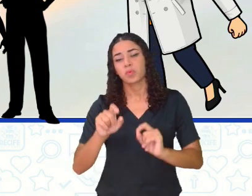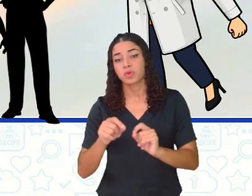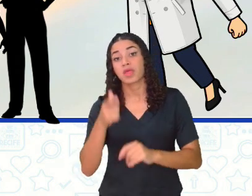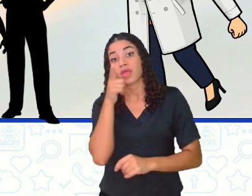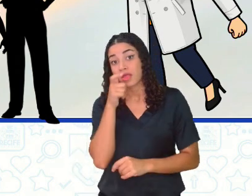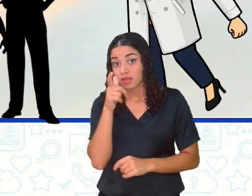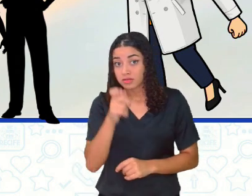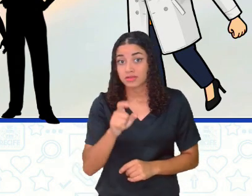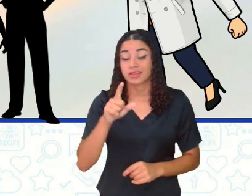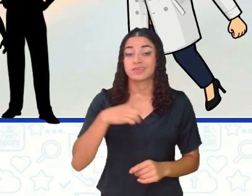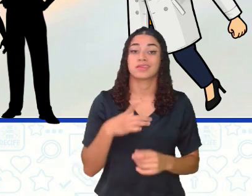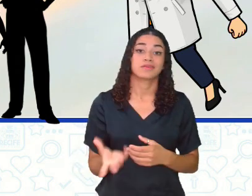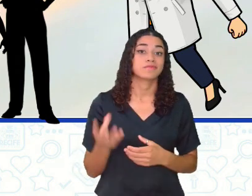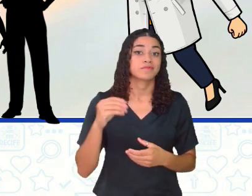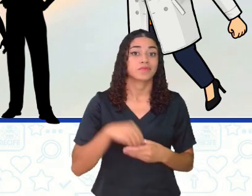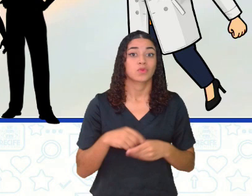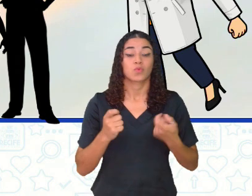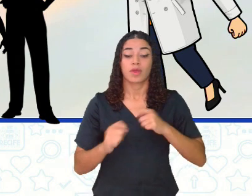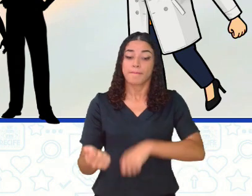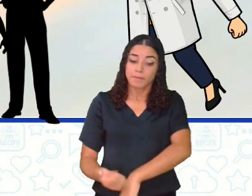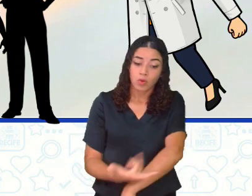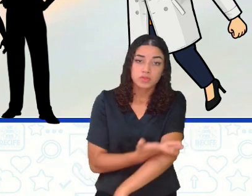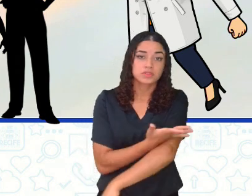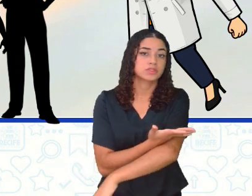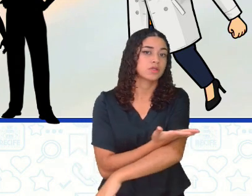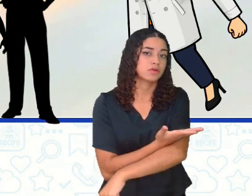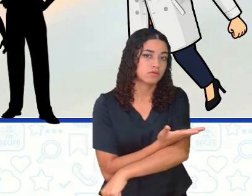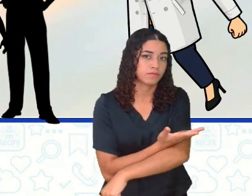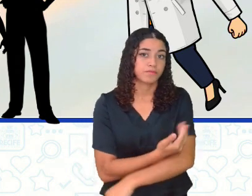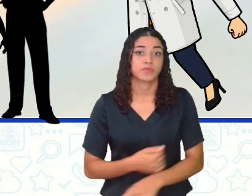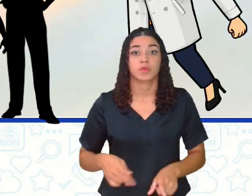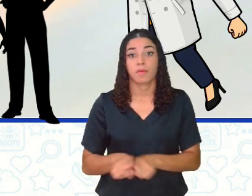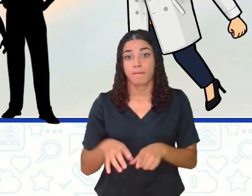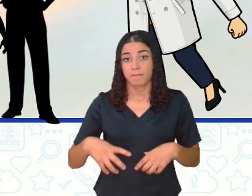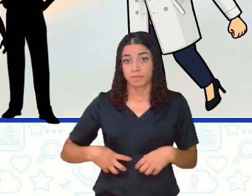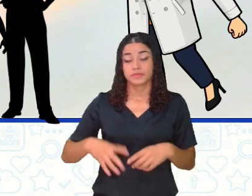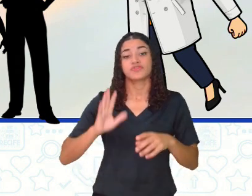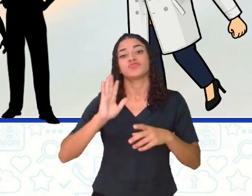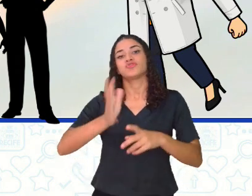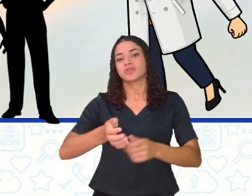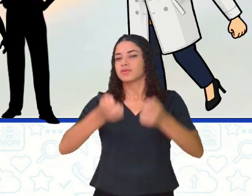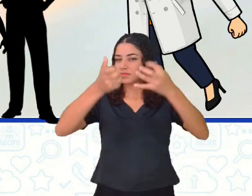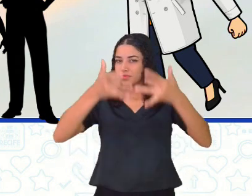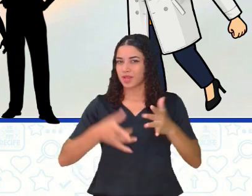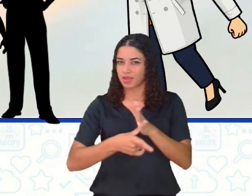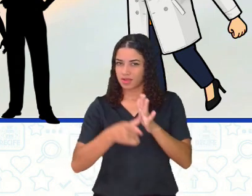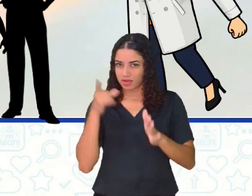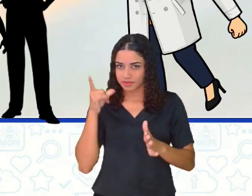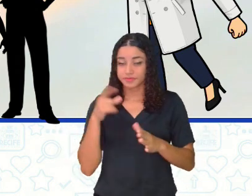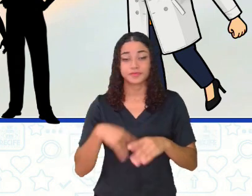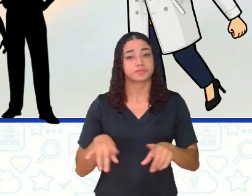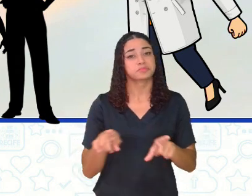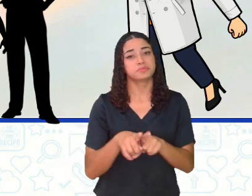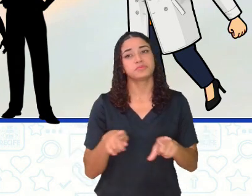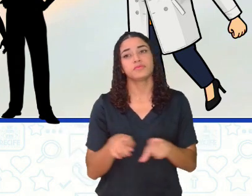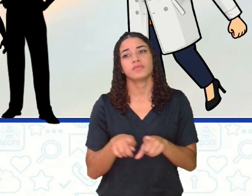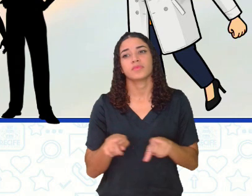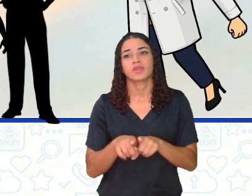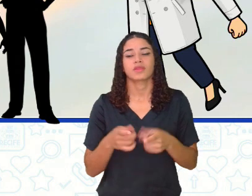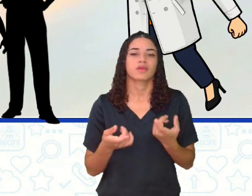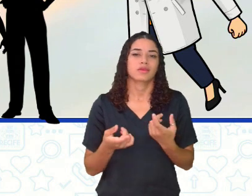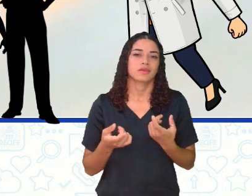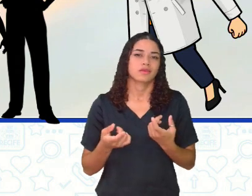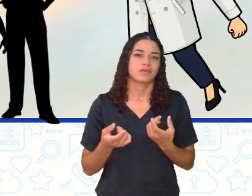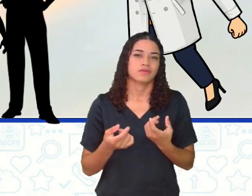questão da adrenalina, a questão das emoções. O pâncreas, que já foi citado um pouquinho, e a questão aí de